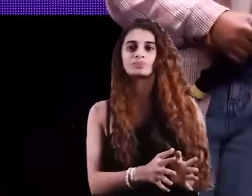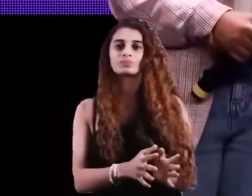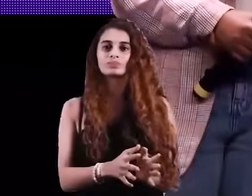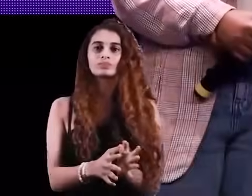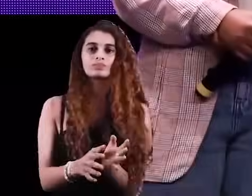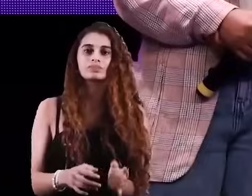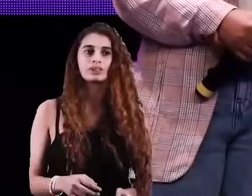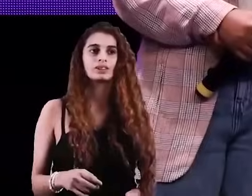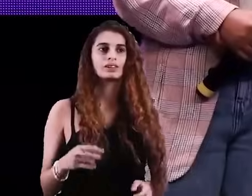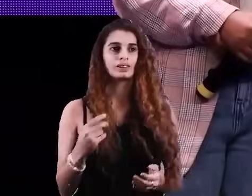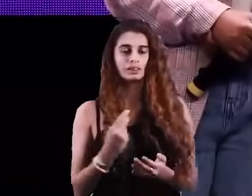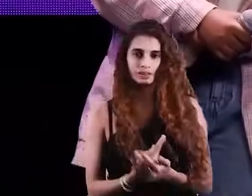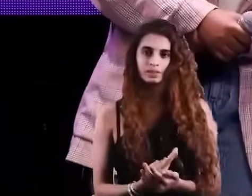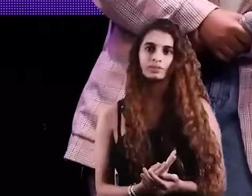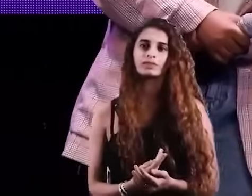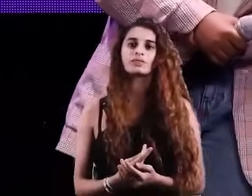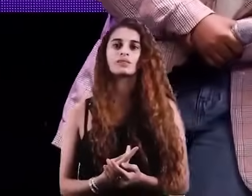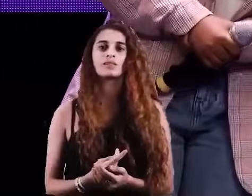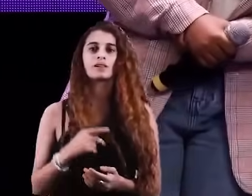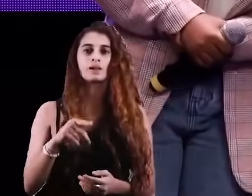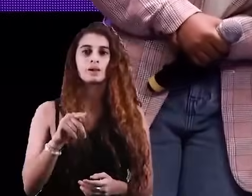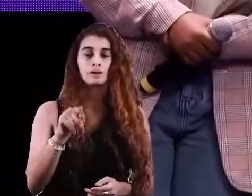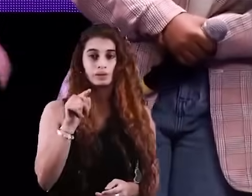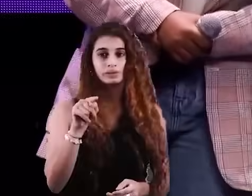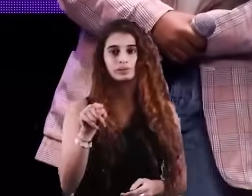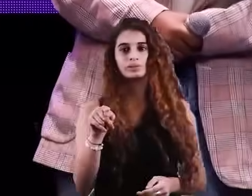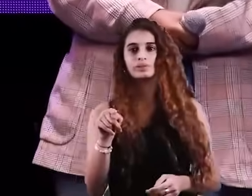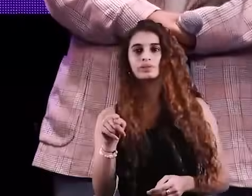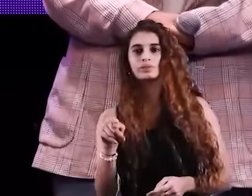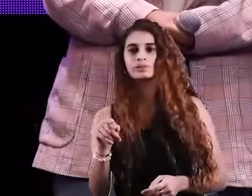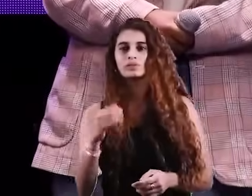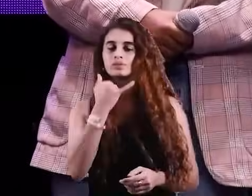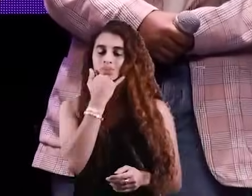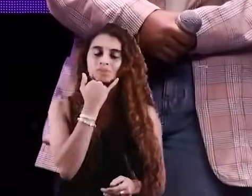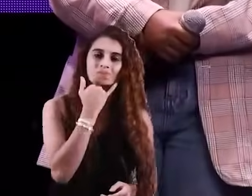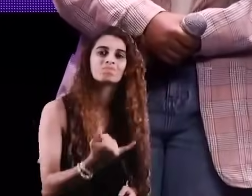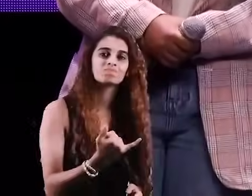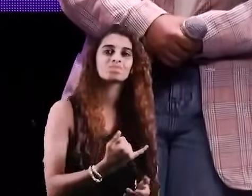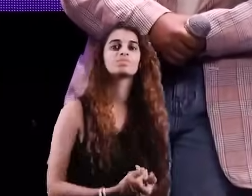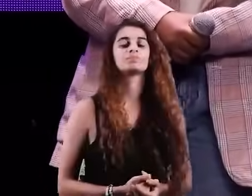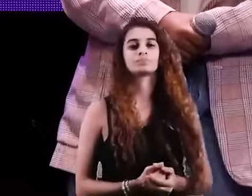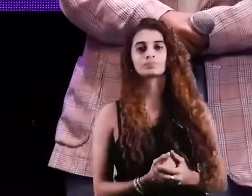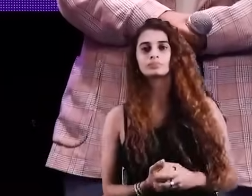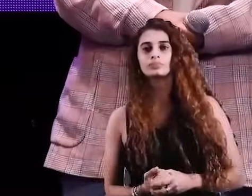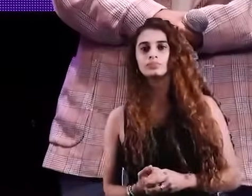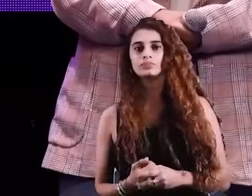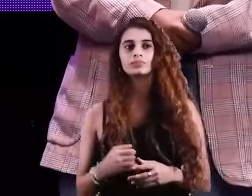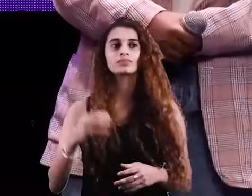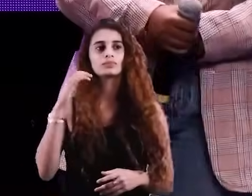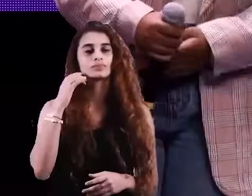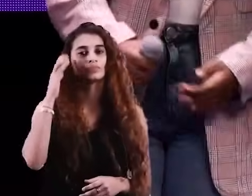você decide pedir perdão por um erro que você não cometeu. Eu fico imaginando a Abigail falando com